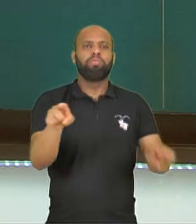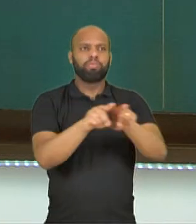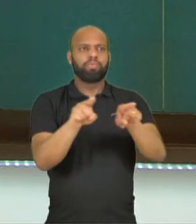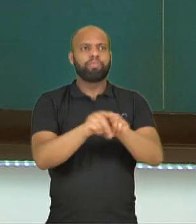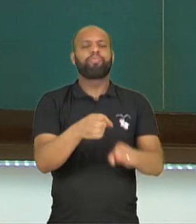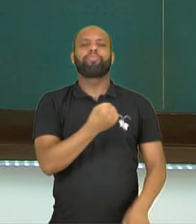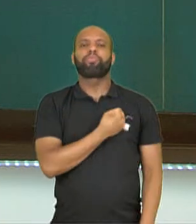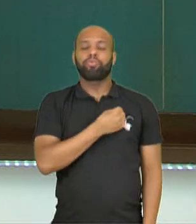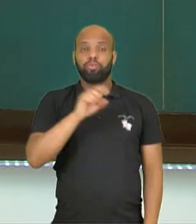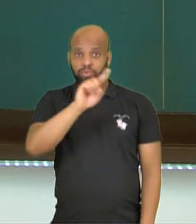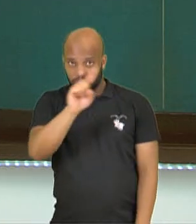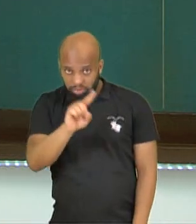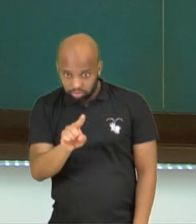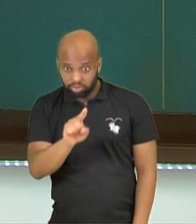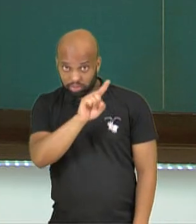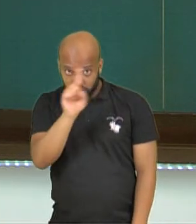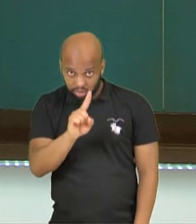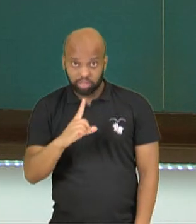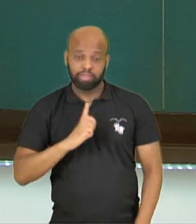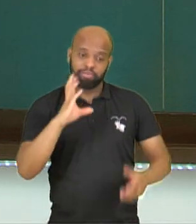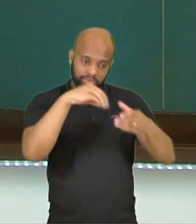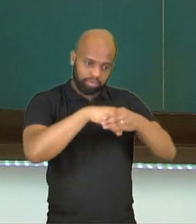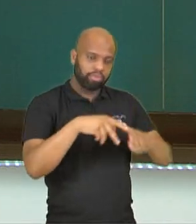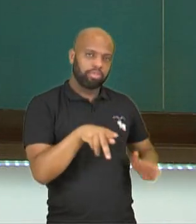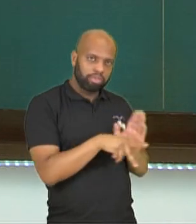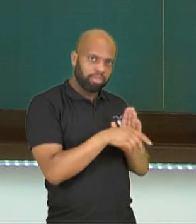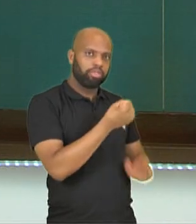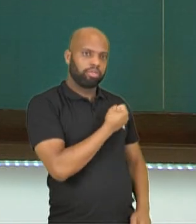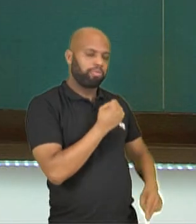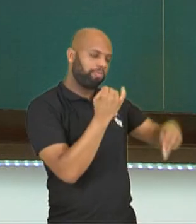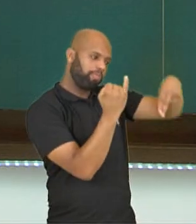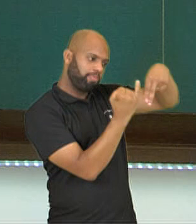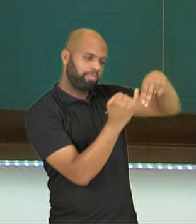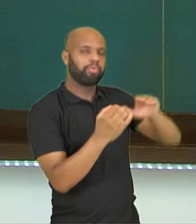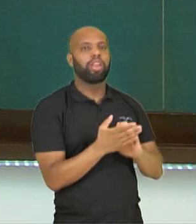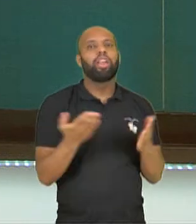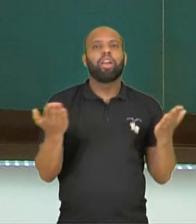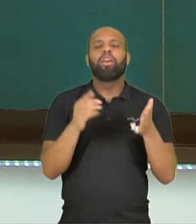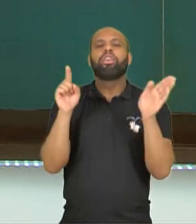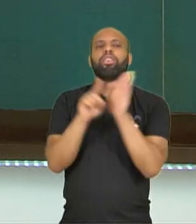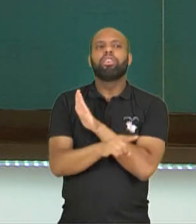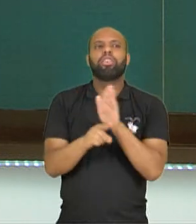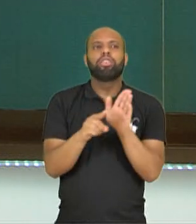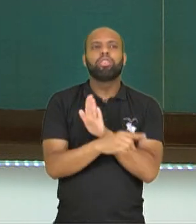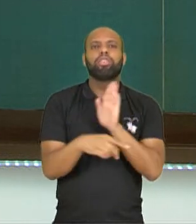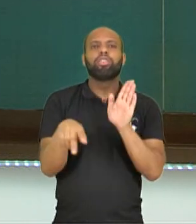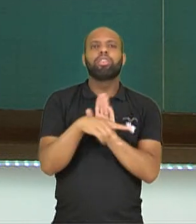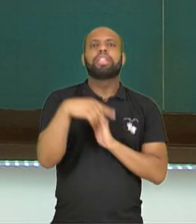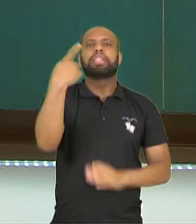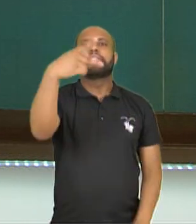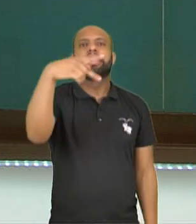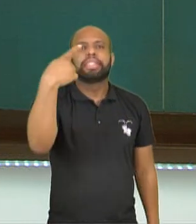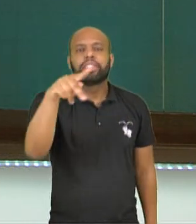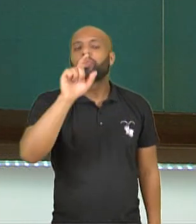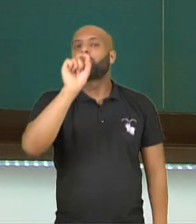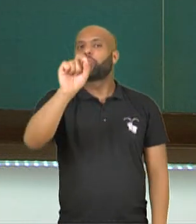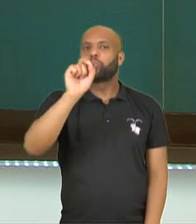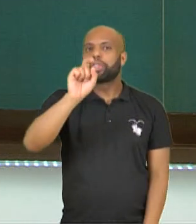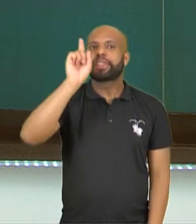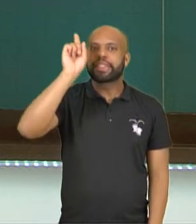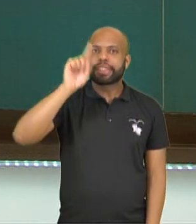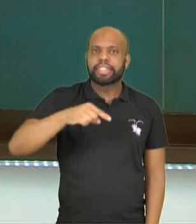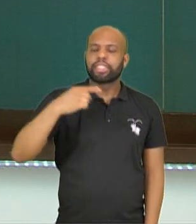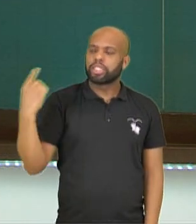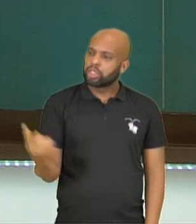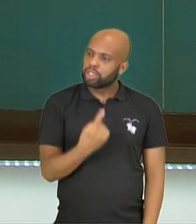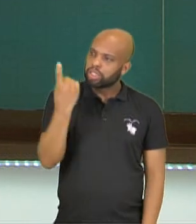números naturais também, ok? Se eu te fizer uma pergunta, qual é a sua altura? Opa, daí essa pergunta já exige que